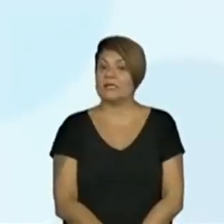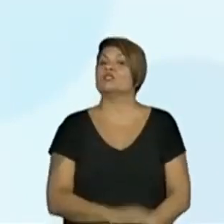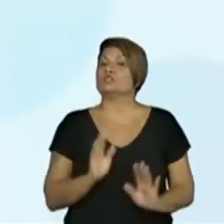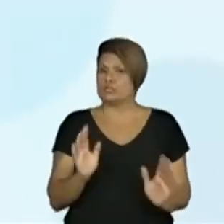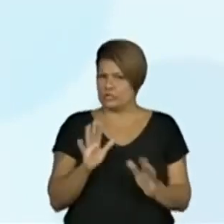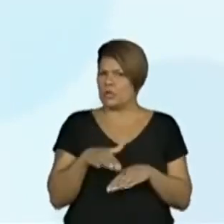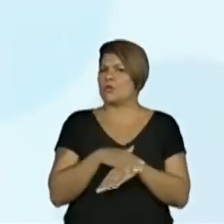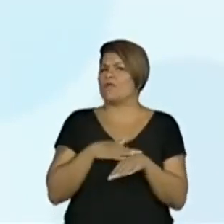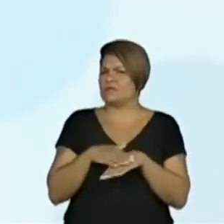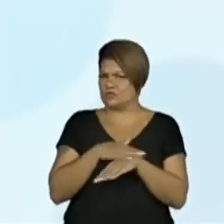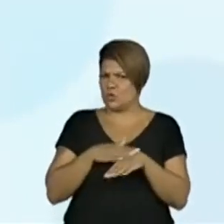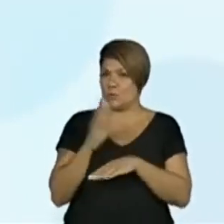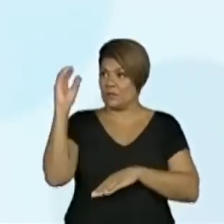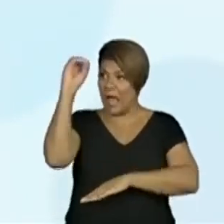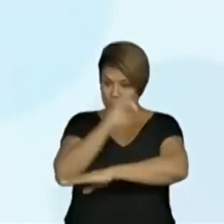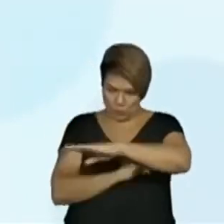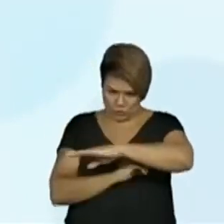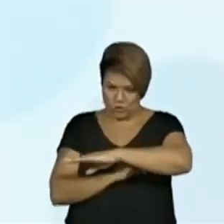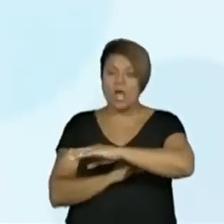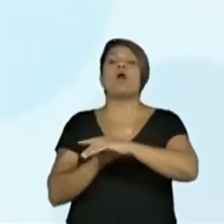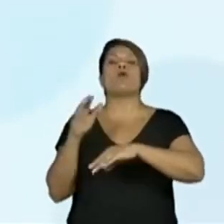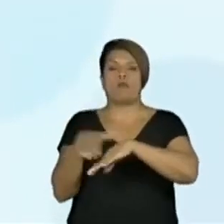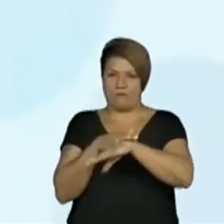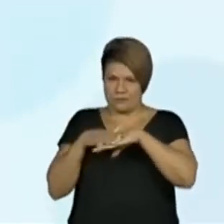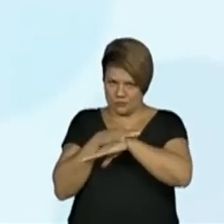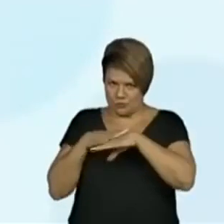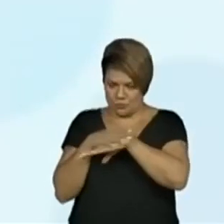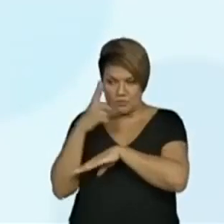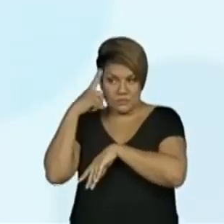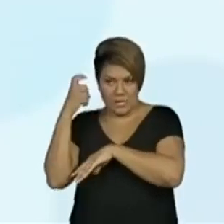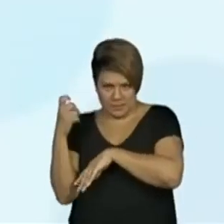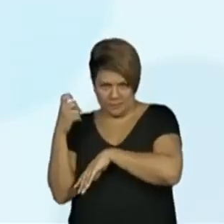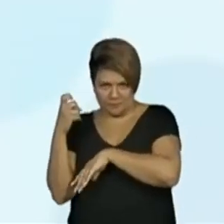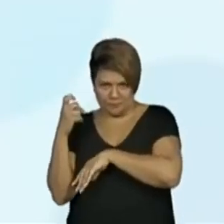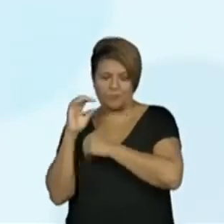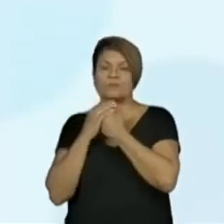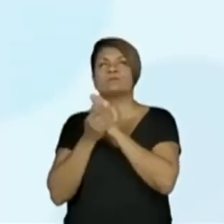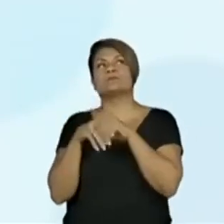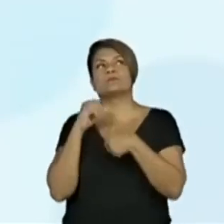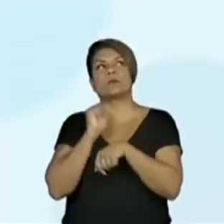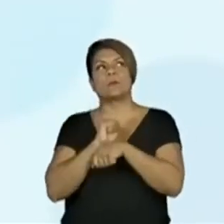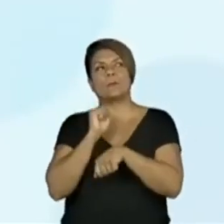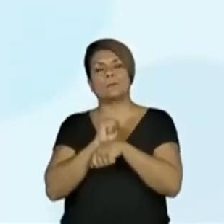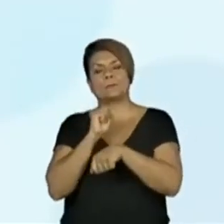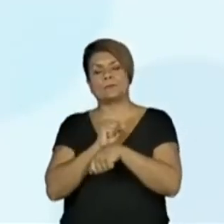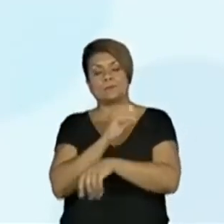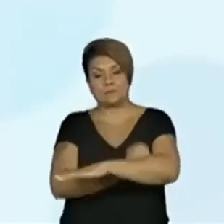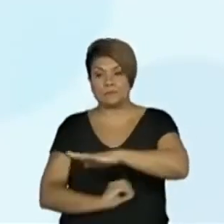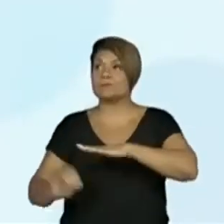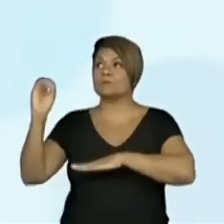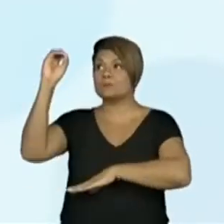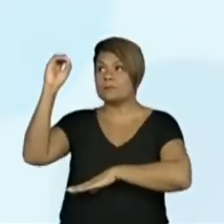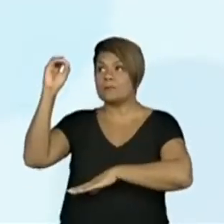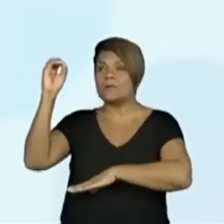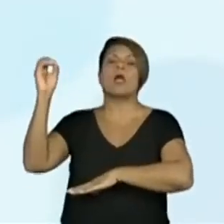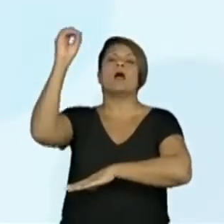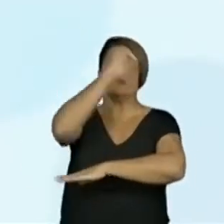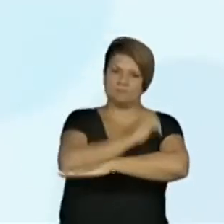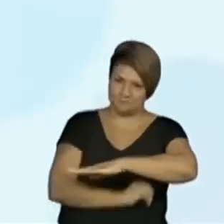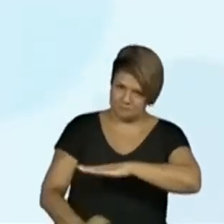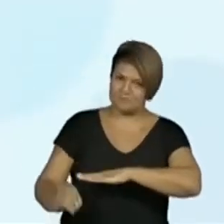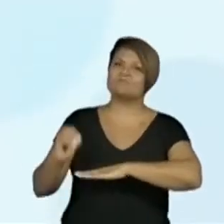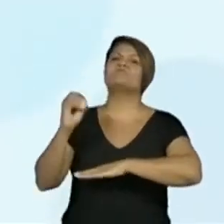que ele tinha uma ideia e agora? Ele já dá a ideia ali, você já vê surgindo a oportunidade na noite